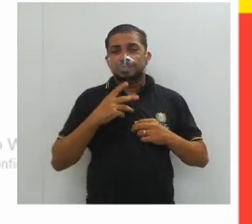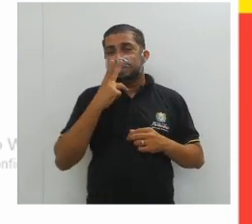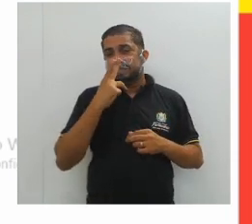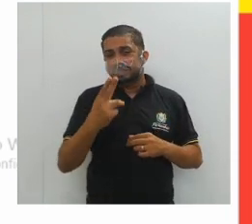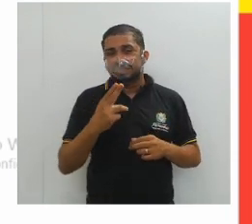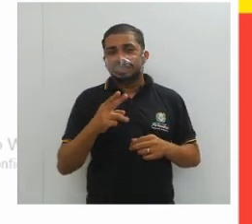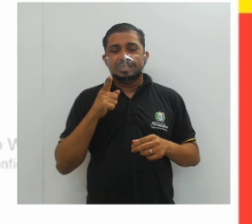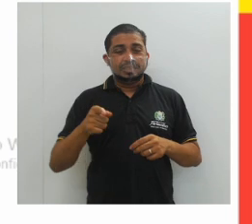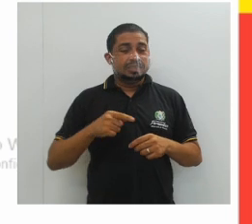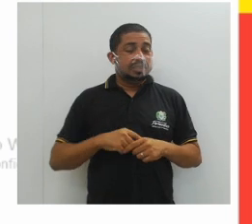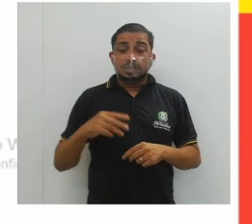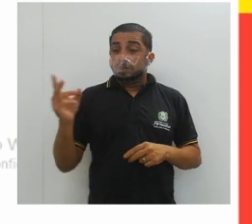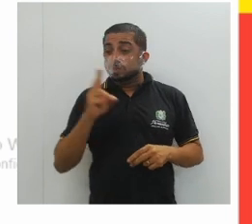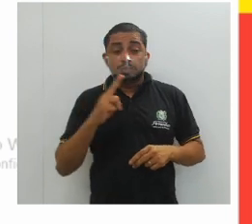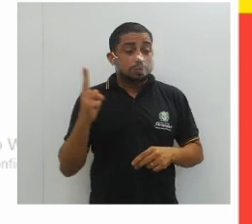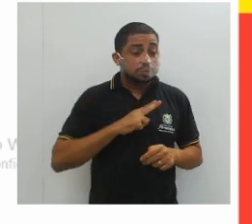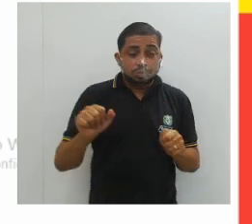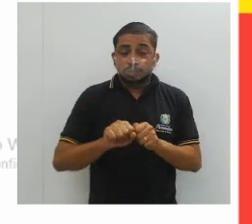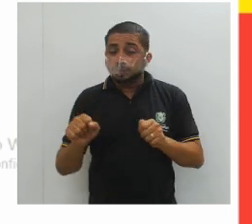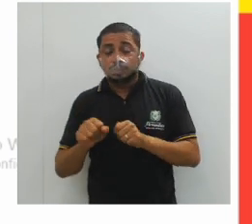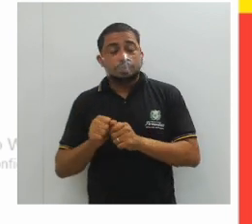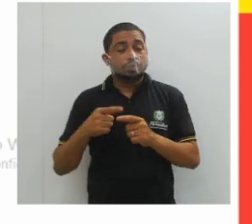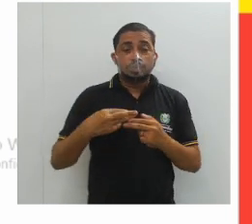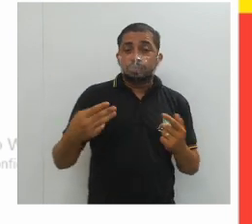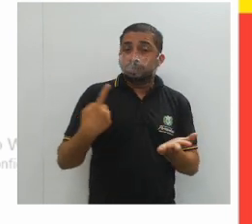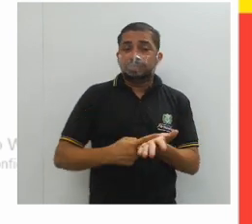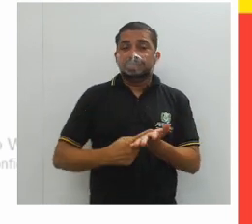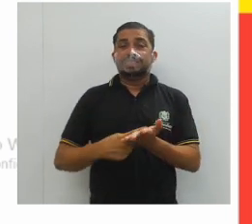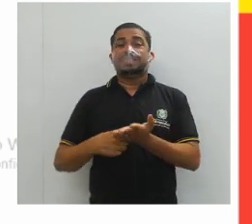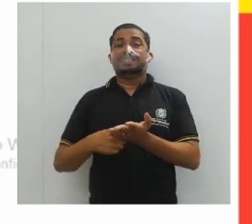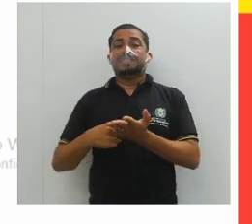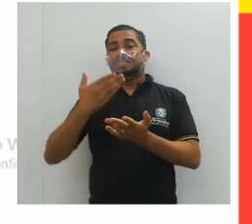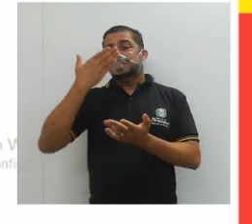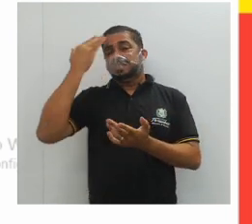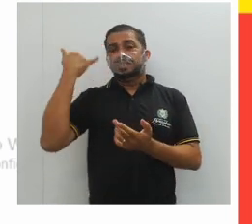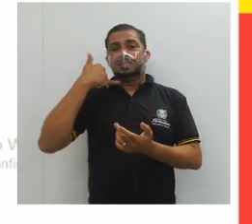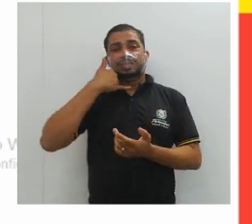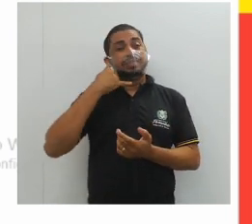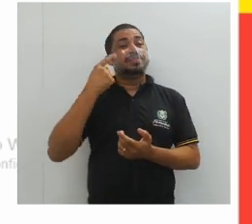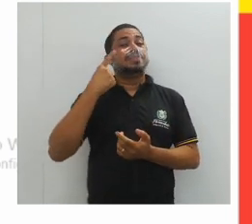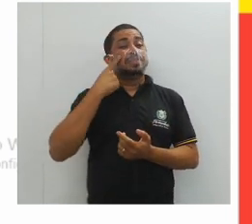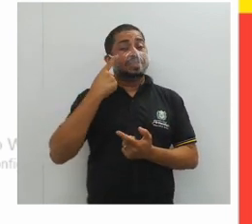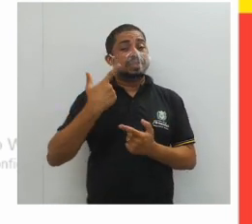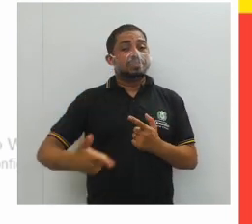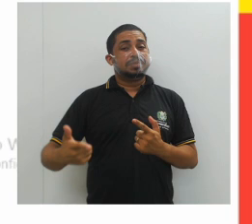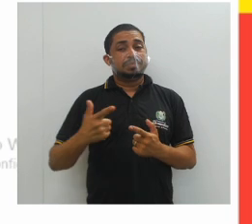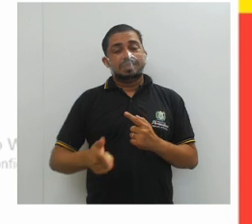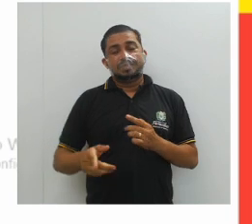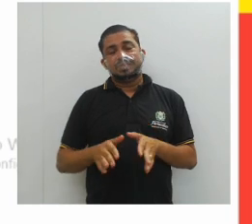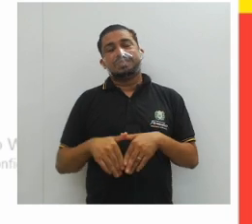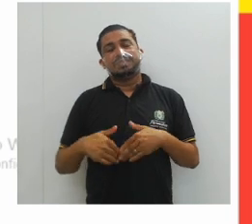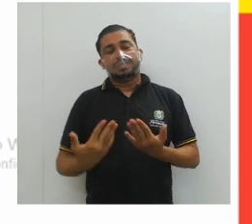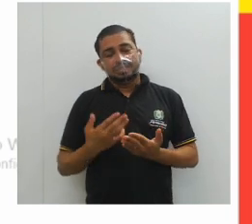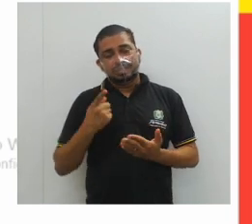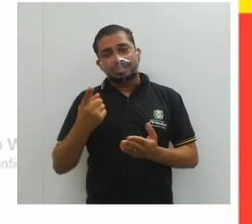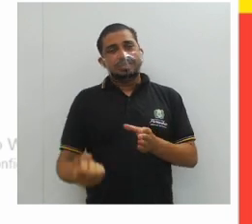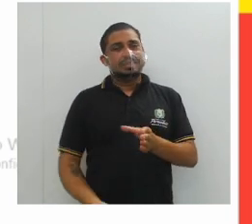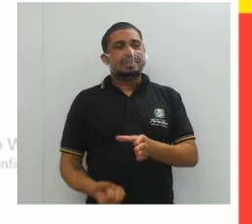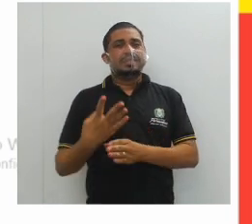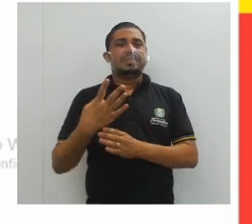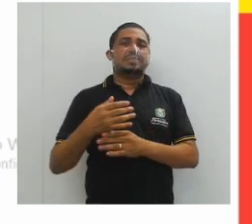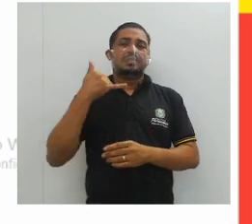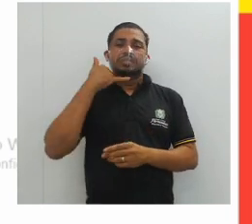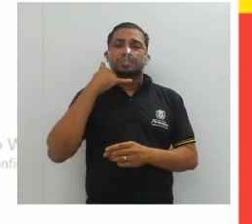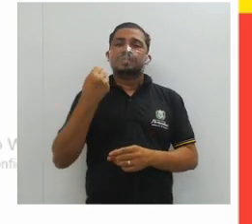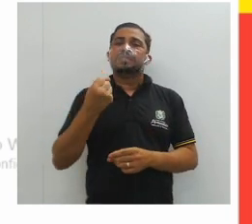naquele corre-corre atrasado para algum compromisso e esqueceu o celular. Veja que problema, né? A invenção do telefone lá no século